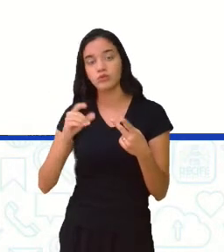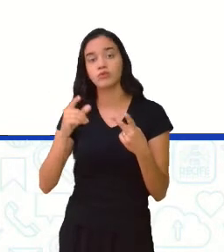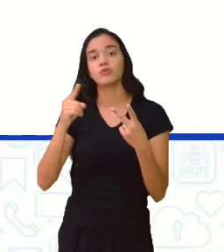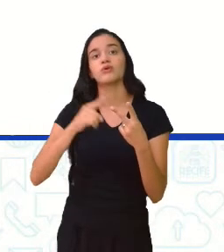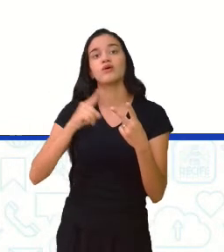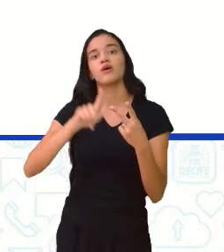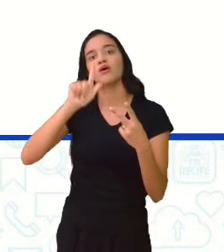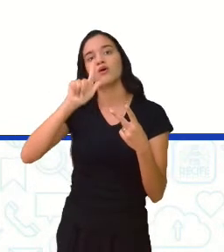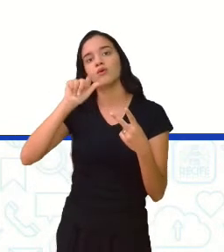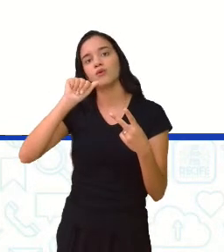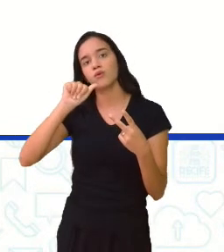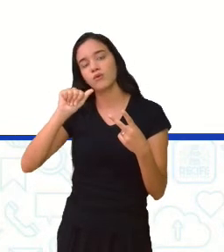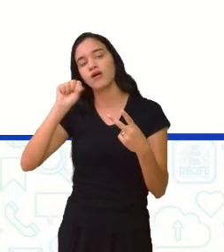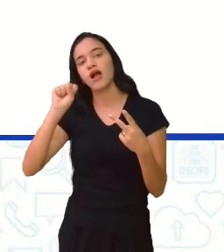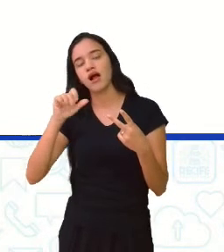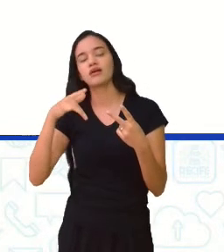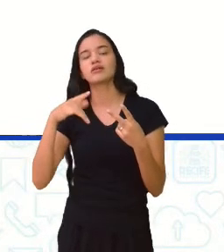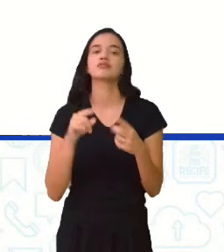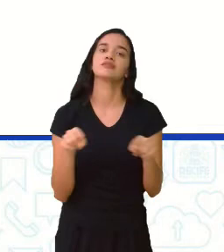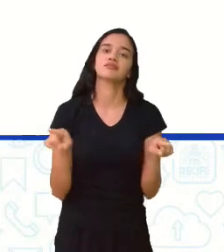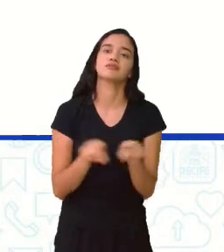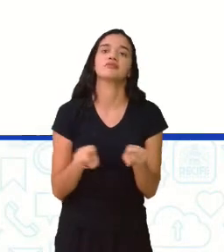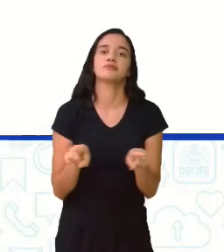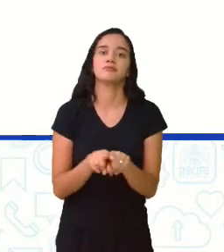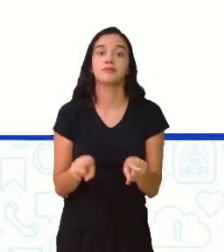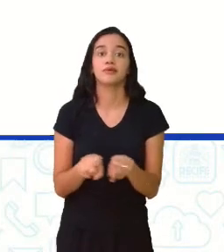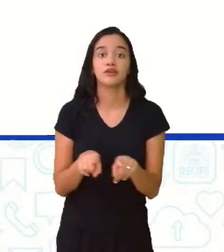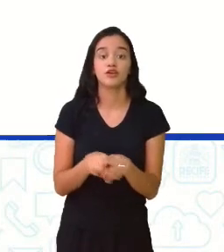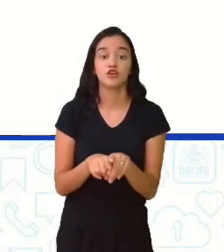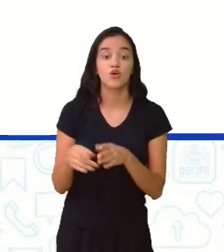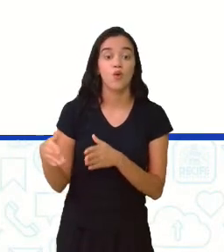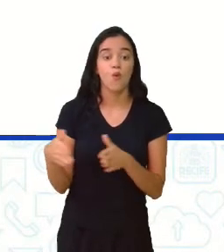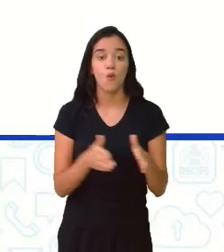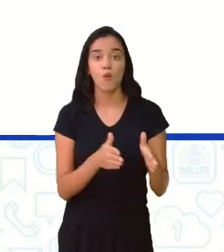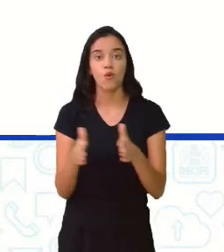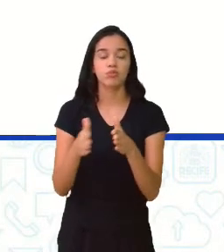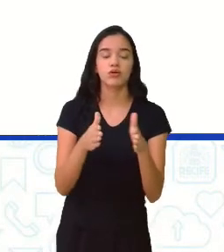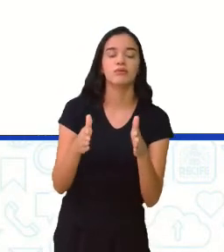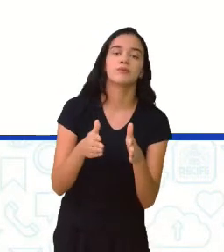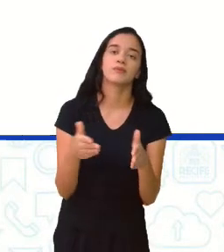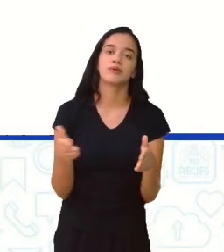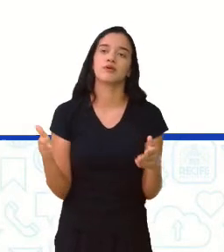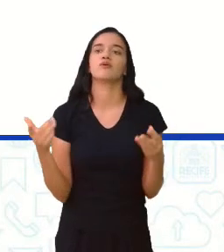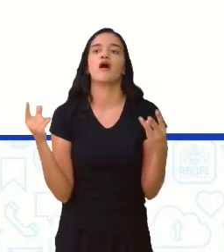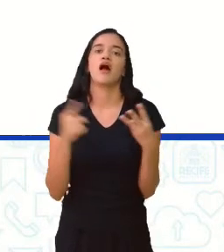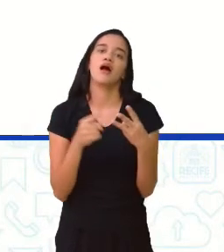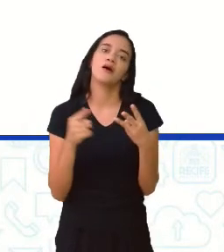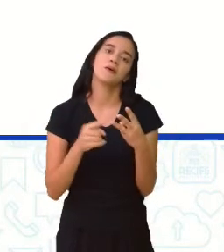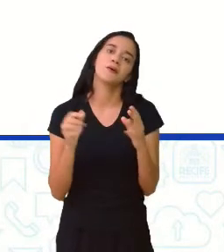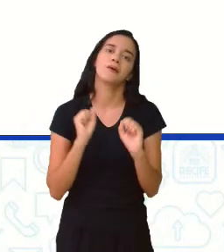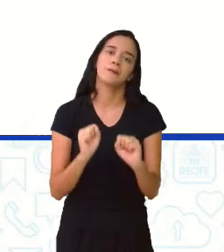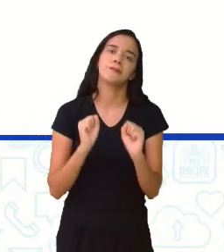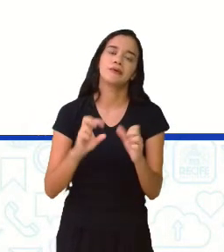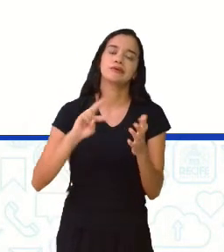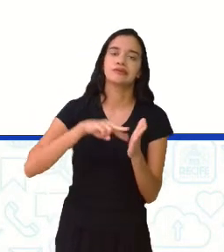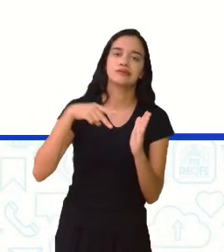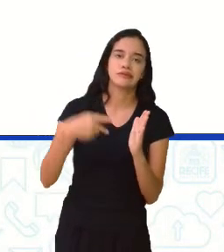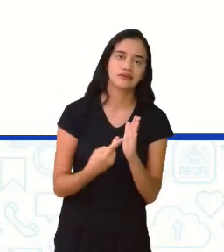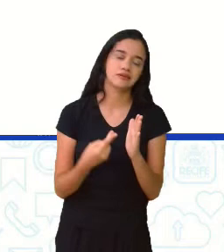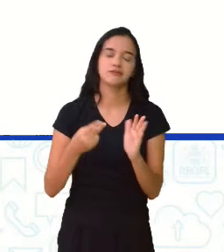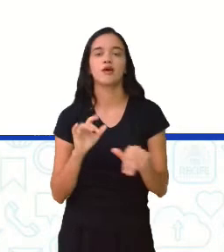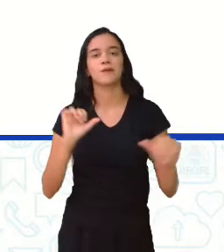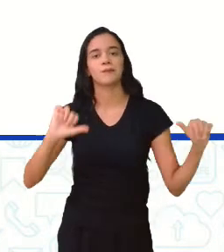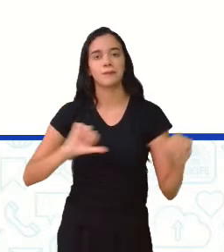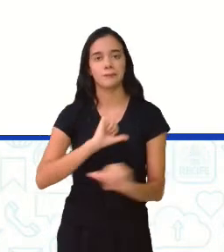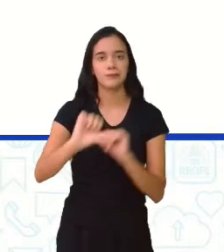raros, além da pesca de rotas marítimas. Essa última questão pode significar uma mudança gigantesca